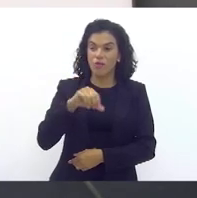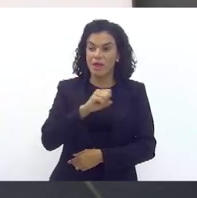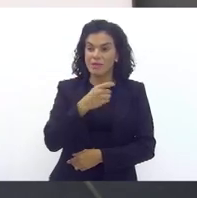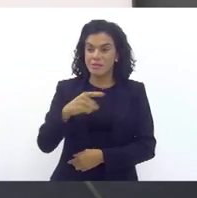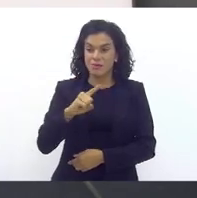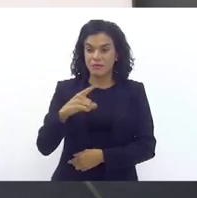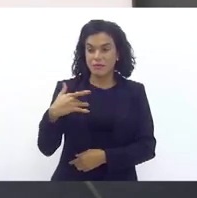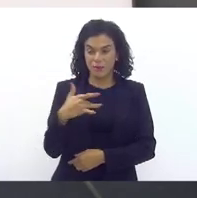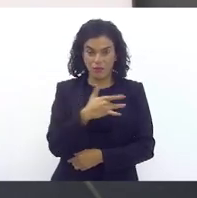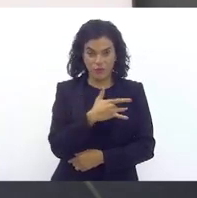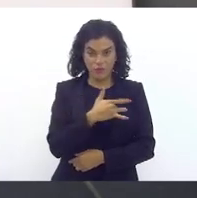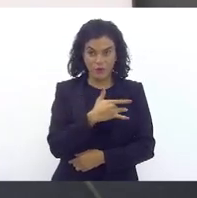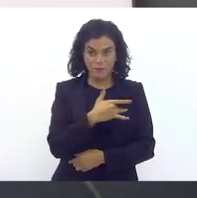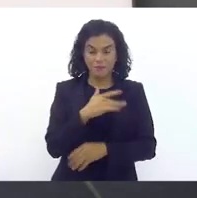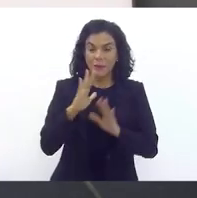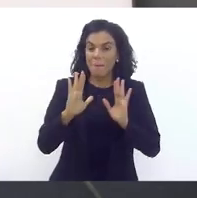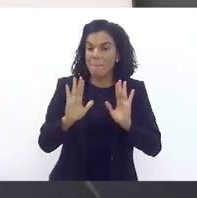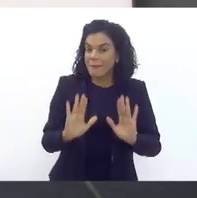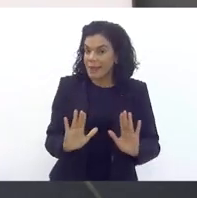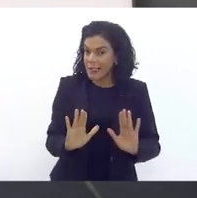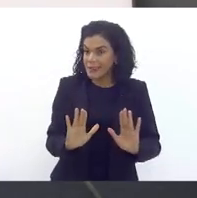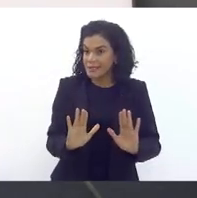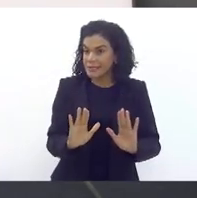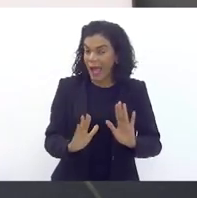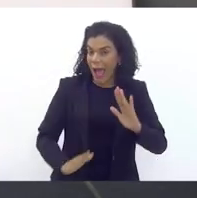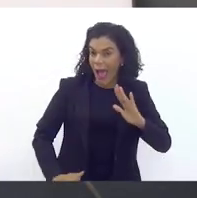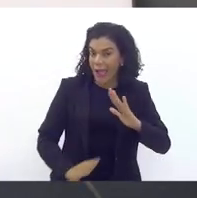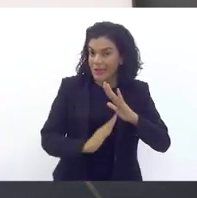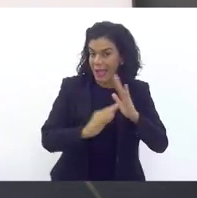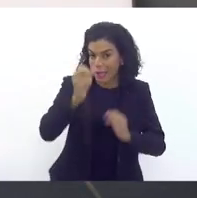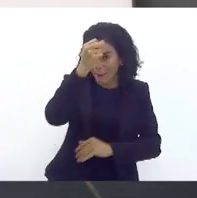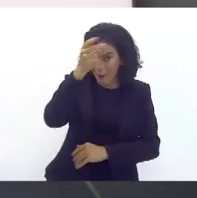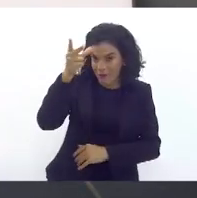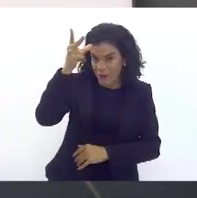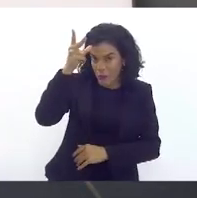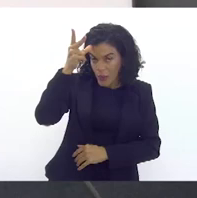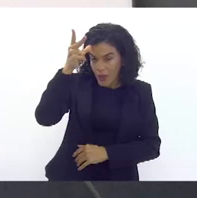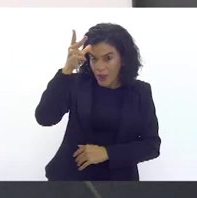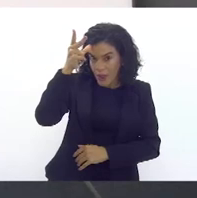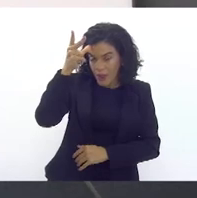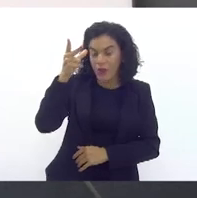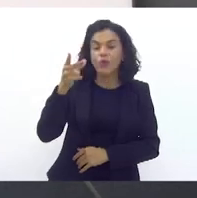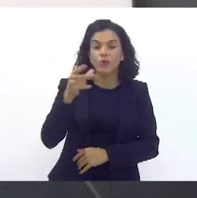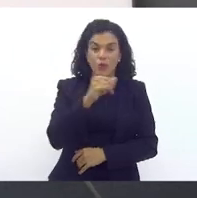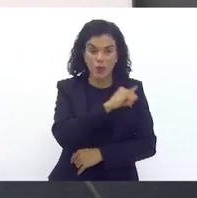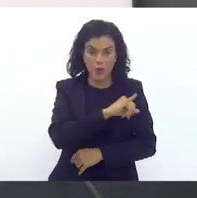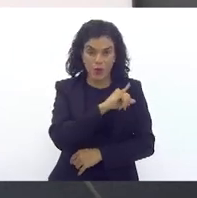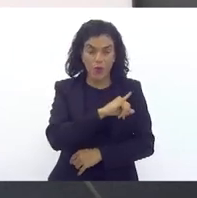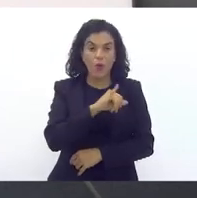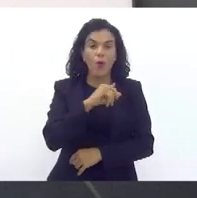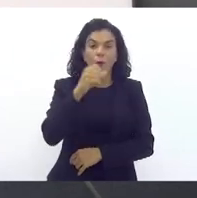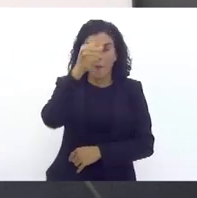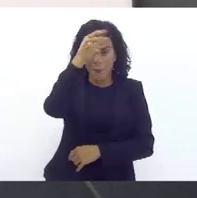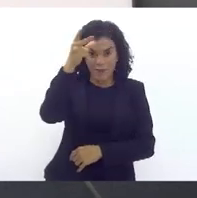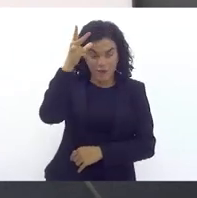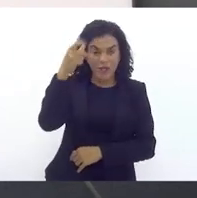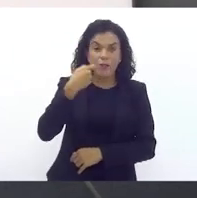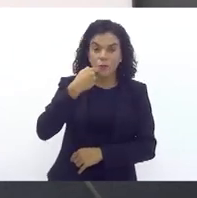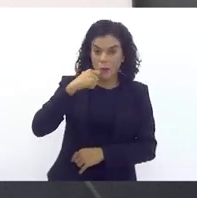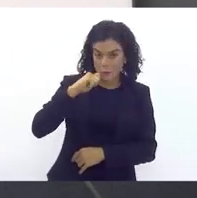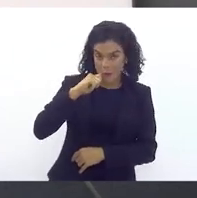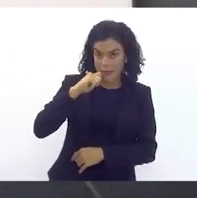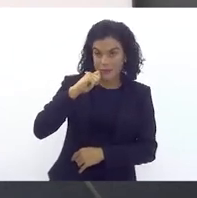Mas, até que o plano de, até que a Prefeitura do Rio, o Eduardo Paes e o secretário